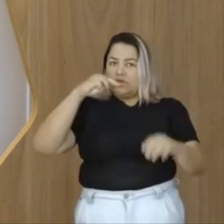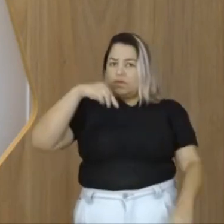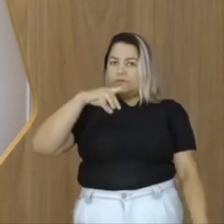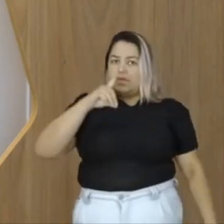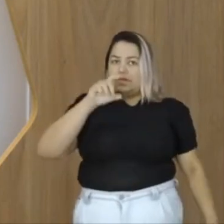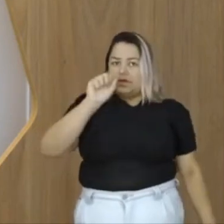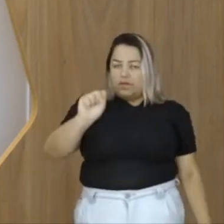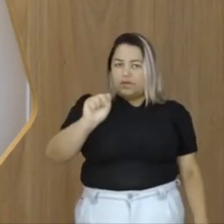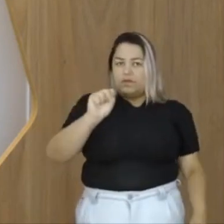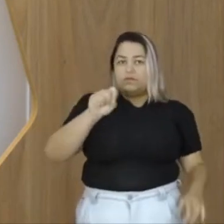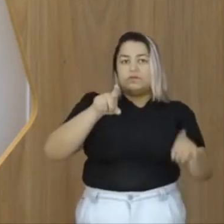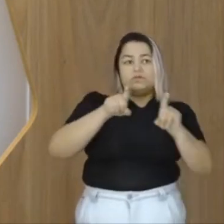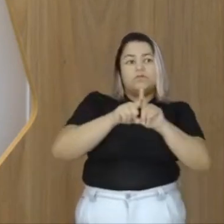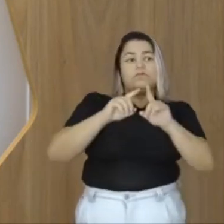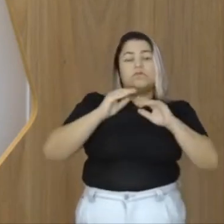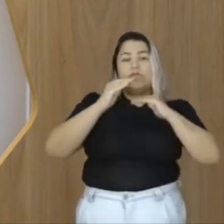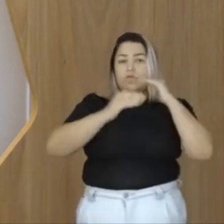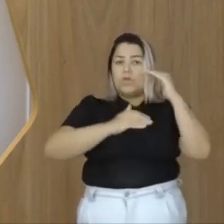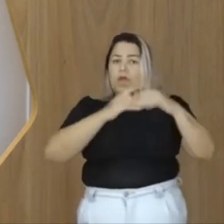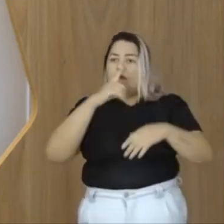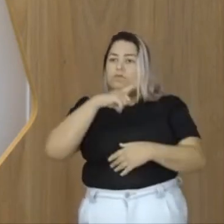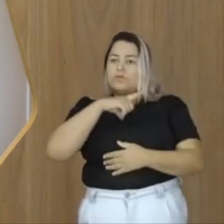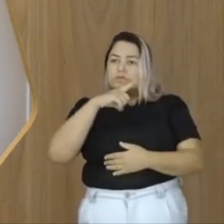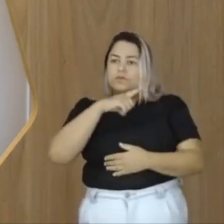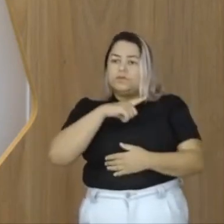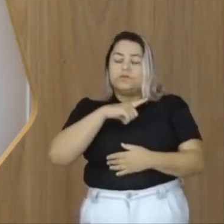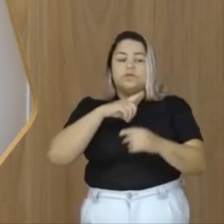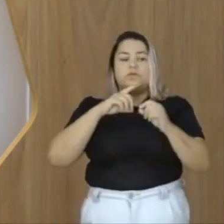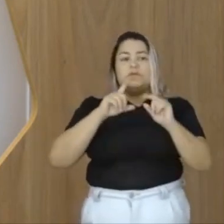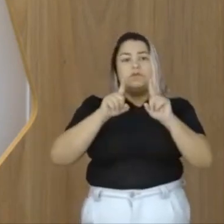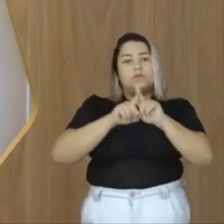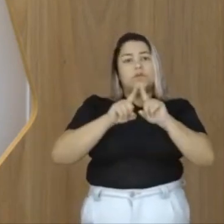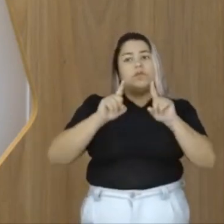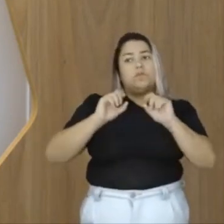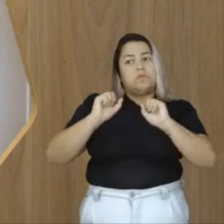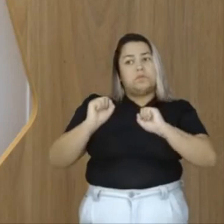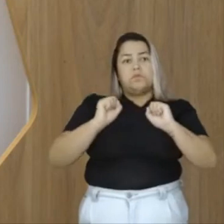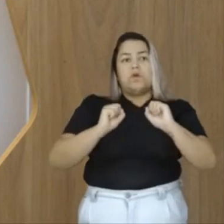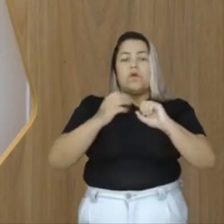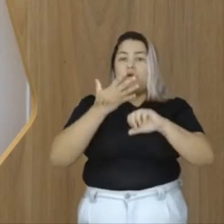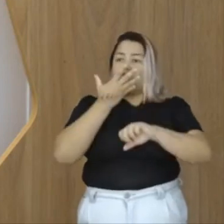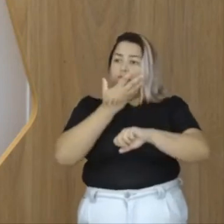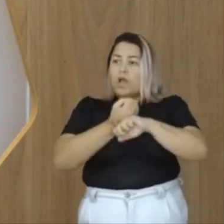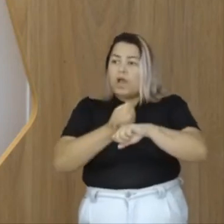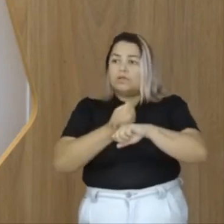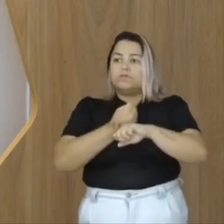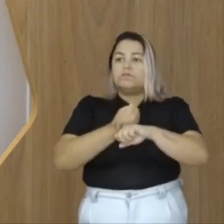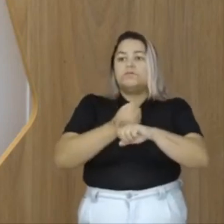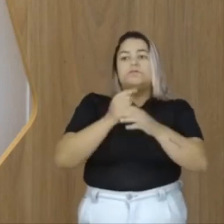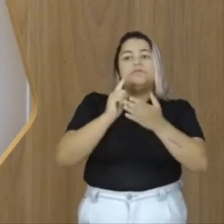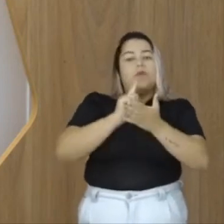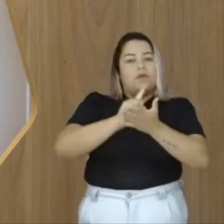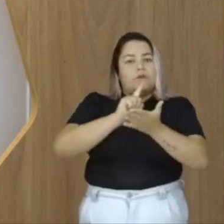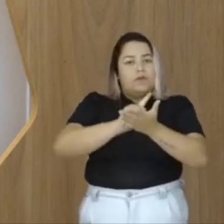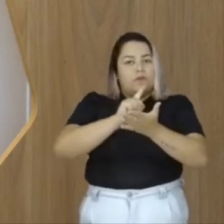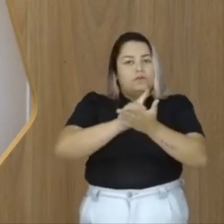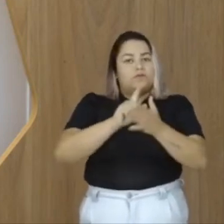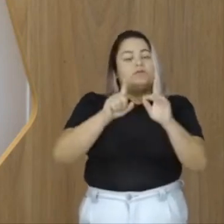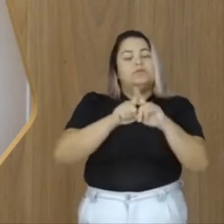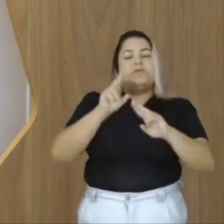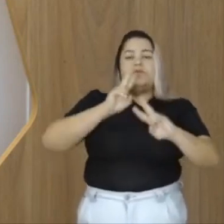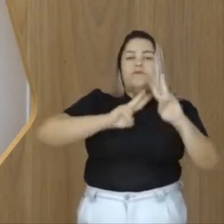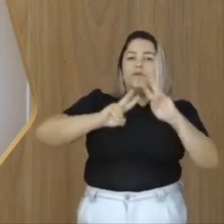sabe, Ministério do Desenvolvimento Social, tem um link lá que você pode baixar a revista e